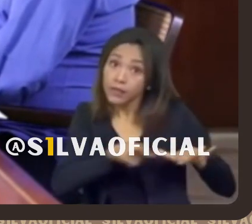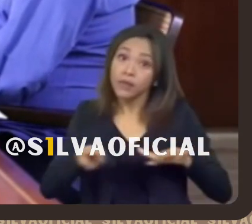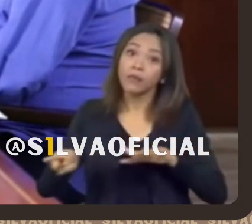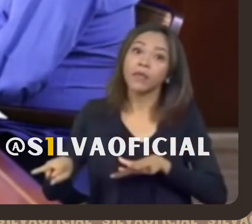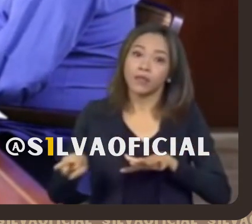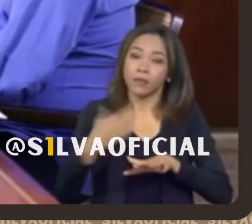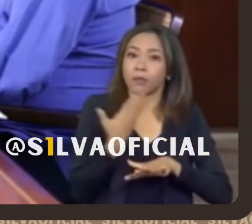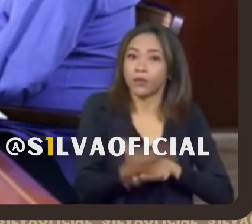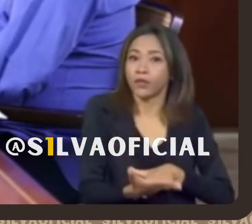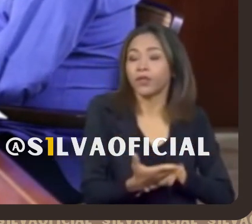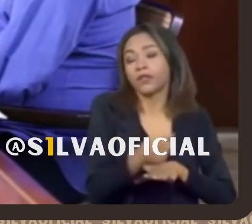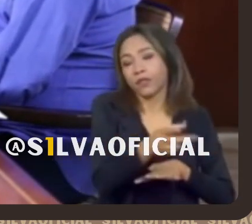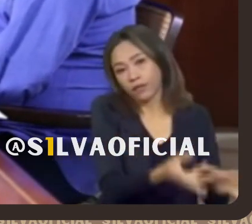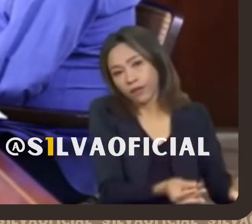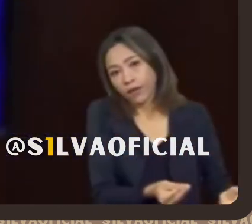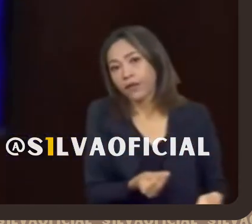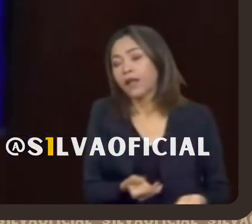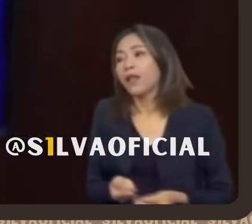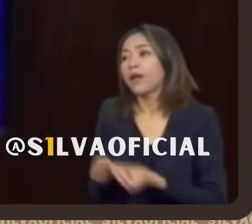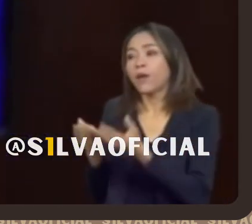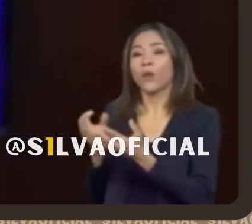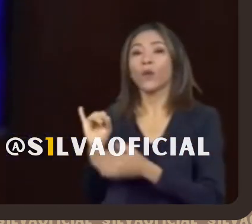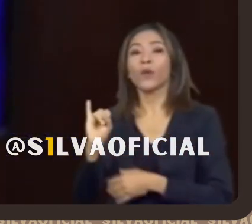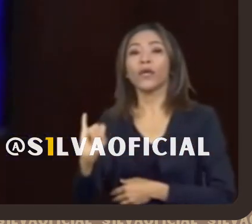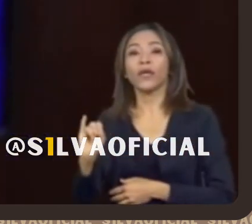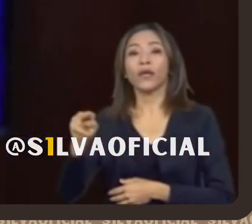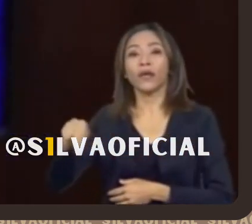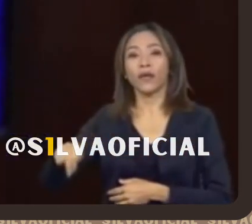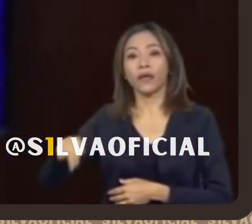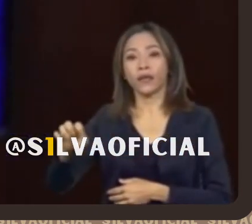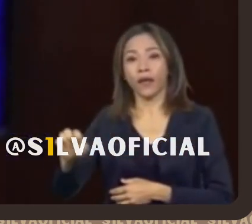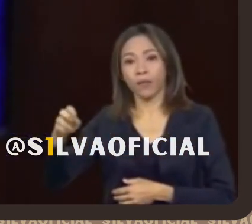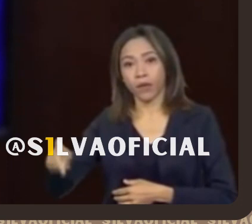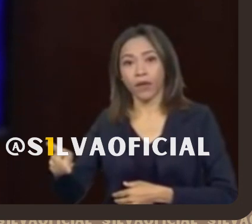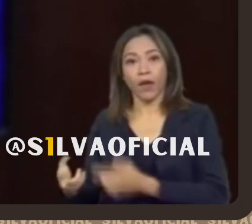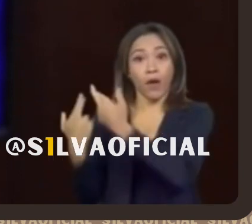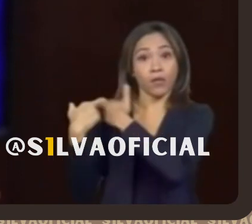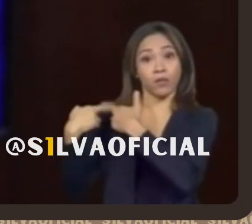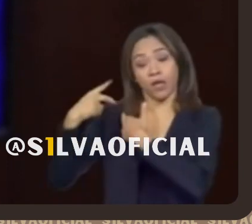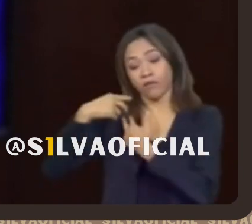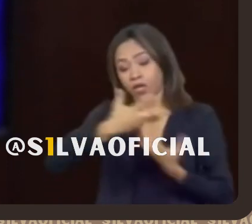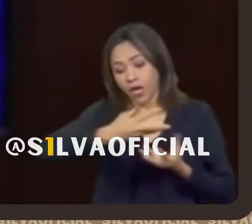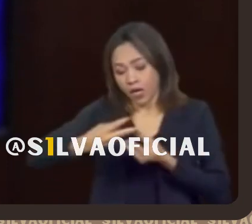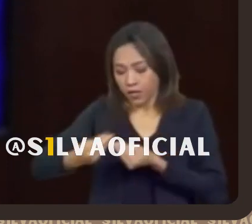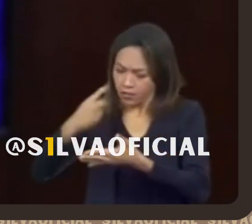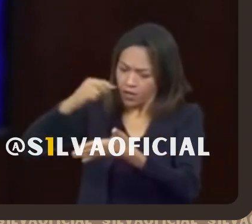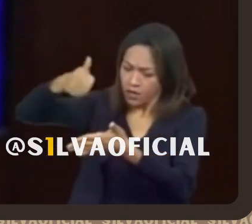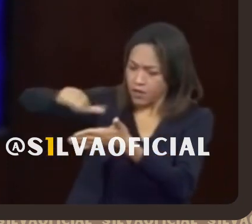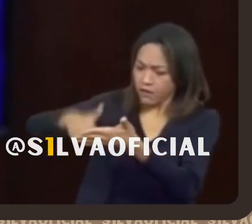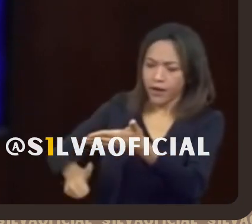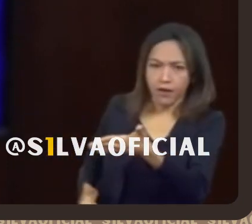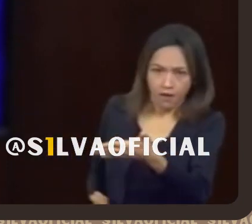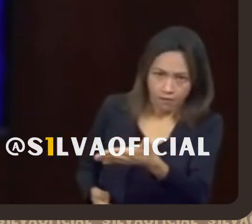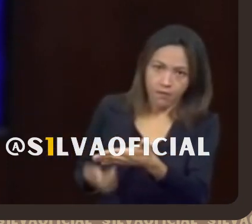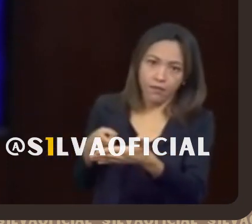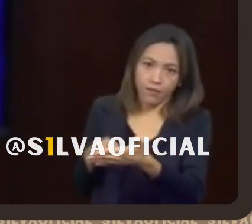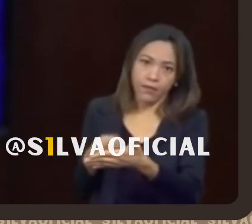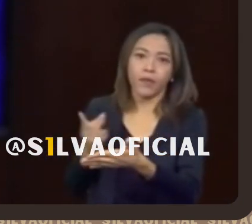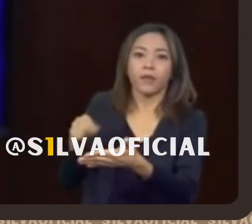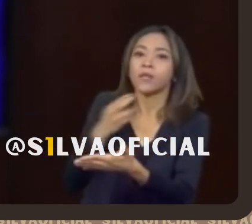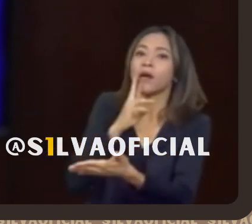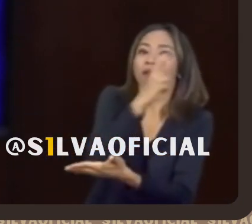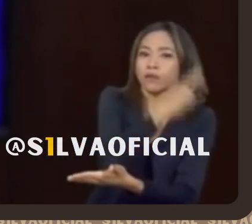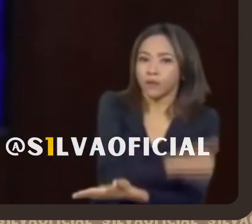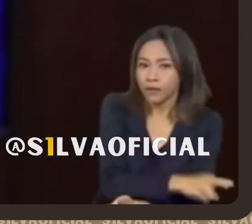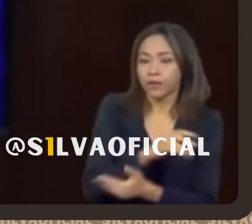é responsável pelo ENEM no Ministério da Educação né E nós vamos a partir daí Presidente concluindo esse primeiro ENEM desse ano vamos fazer uma